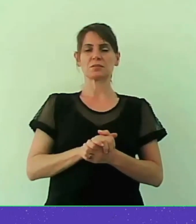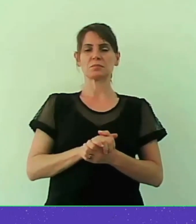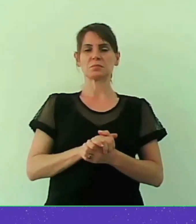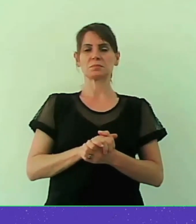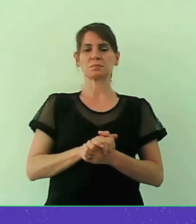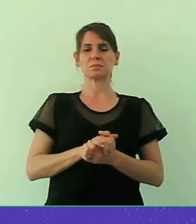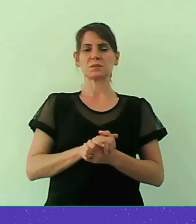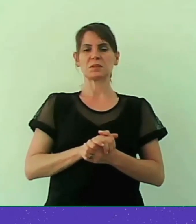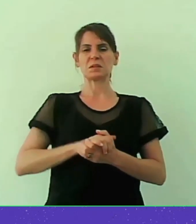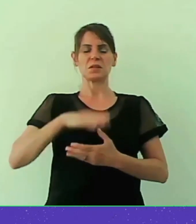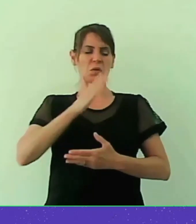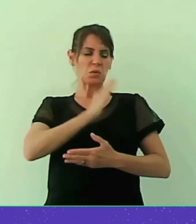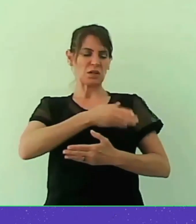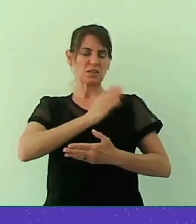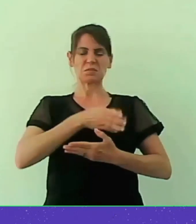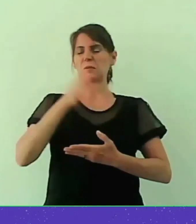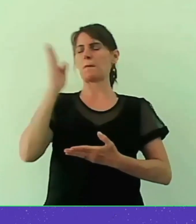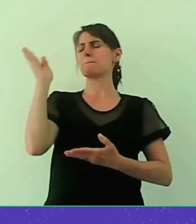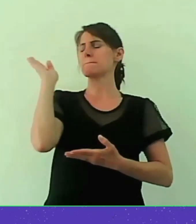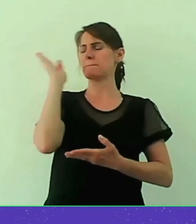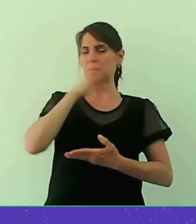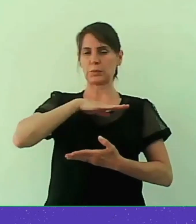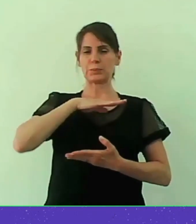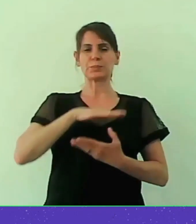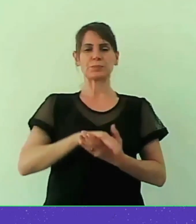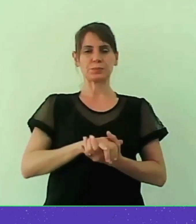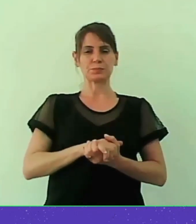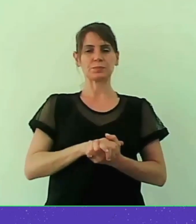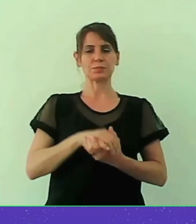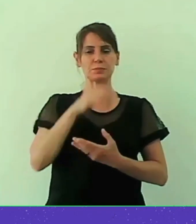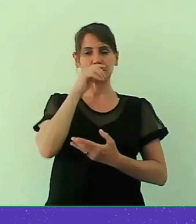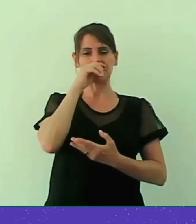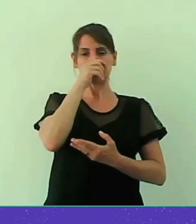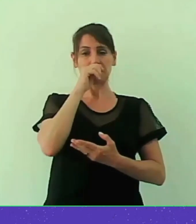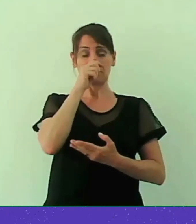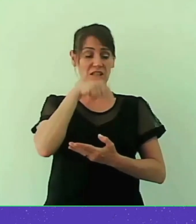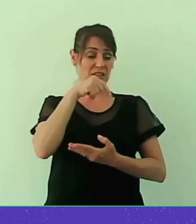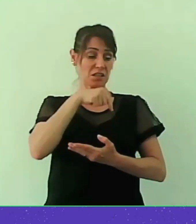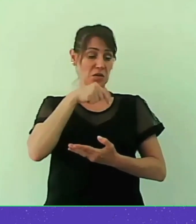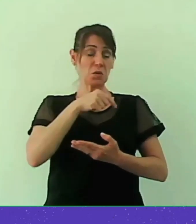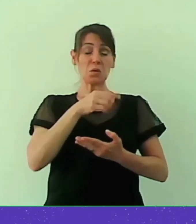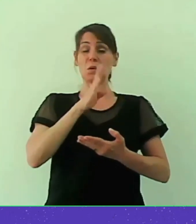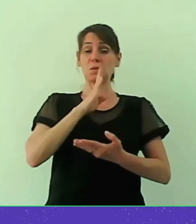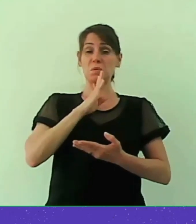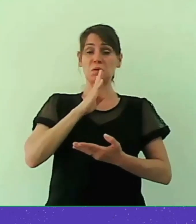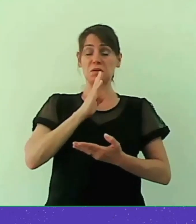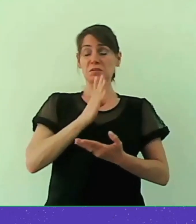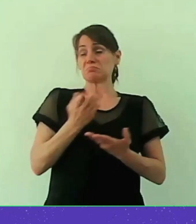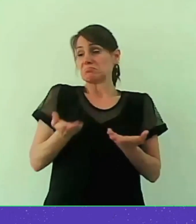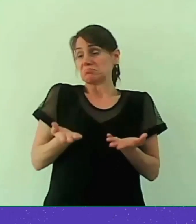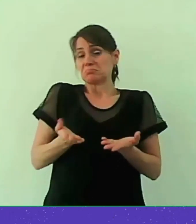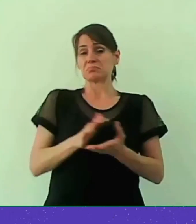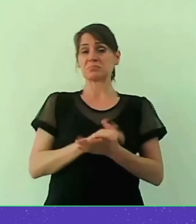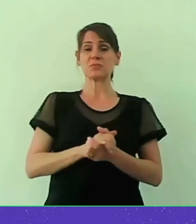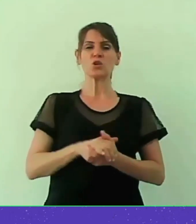desesperadamente corrupto, quem o conhecerá? Irmãos, não vamos entrar por esse caminho